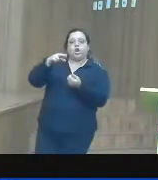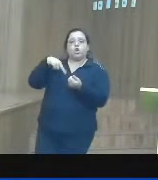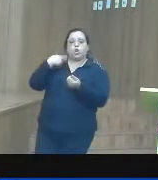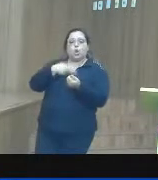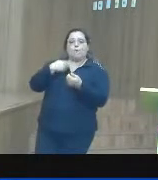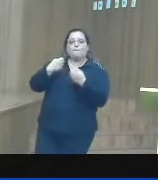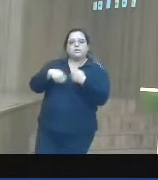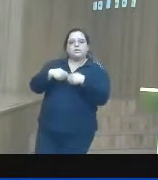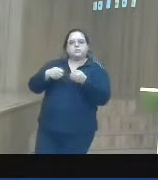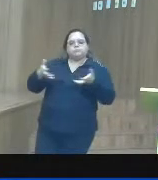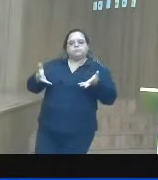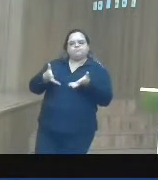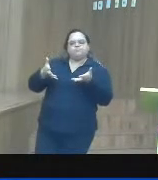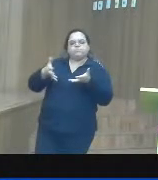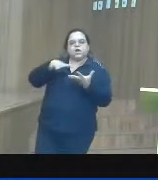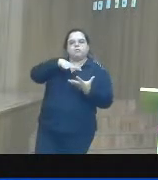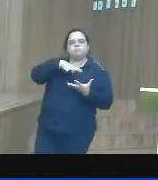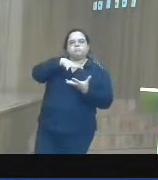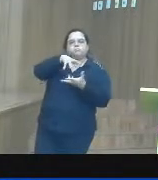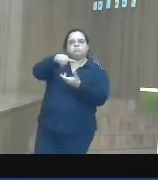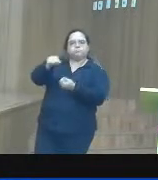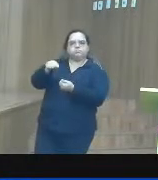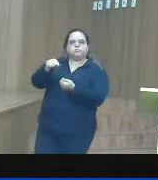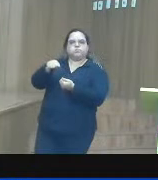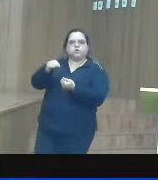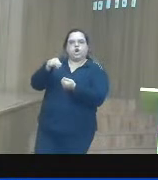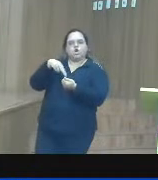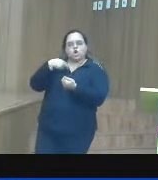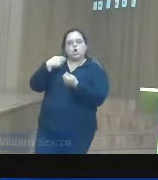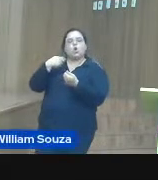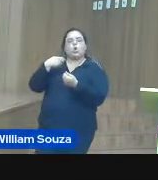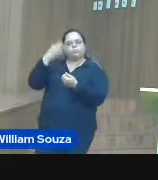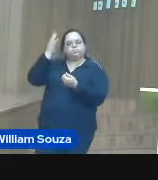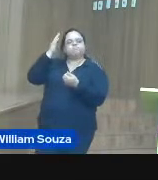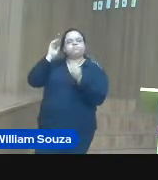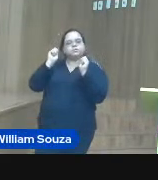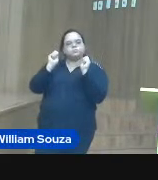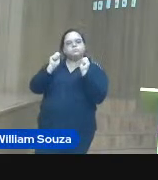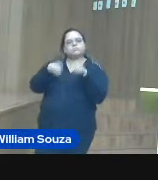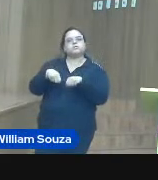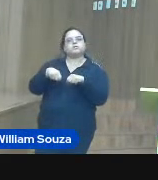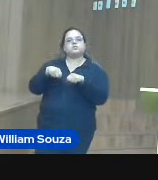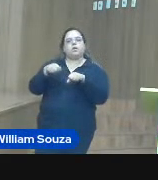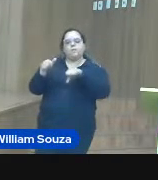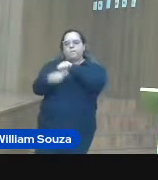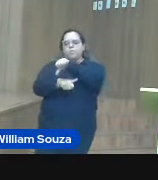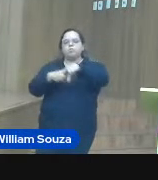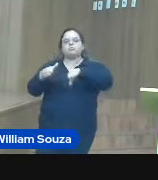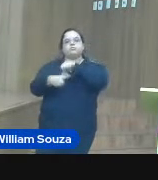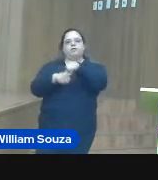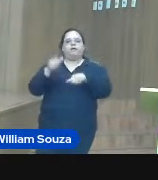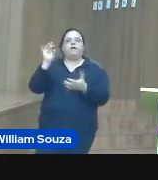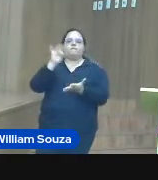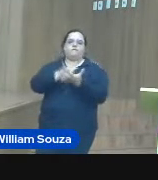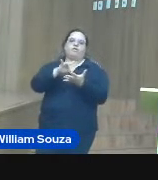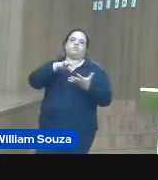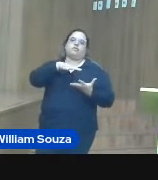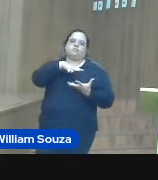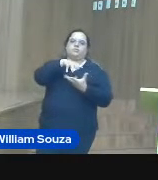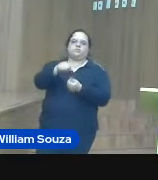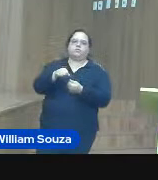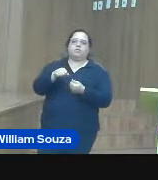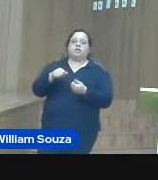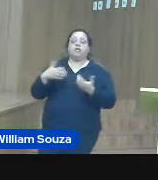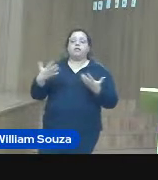A gente age no mundo. E a gente consegue mudar o mundo. A gente consegue mudar a realidade. E aí, uma vez